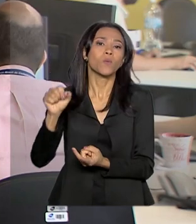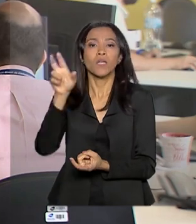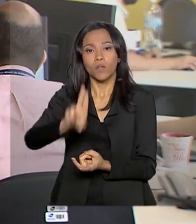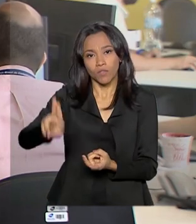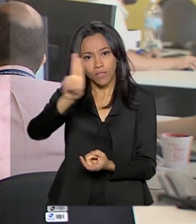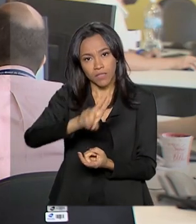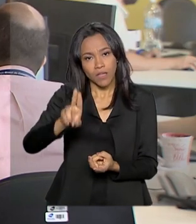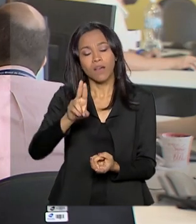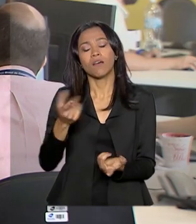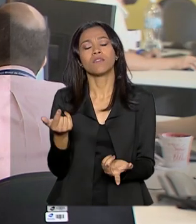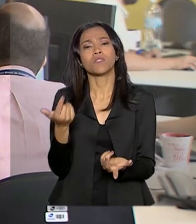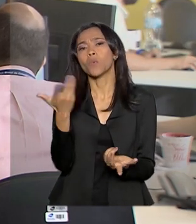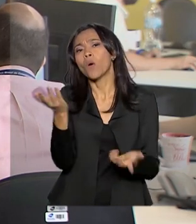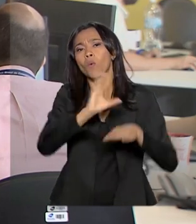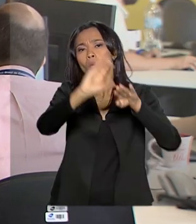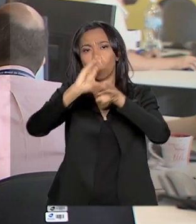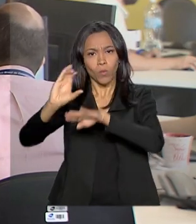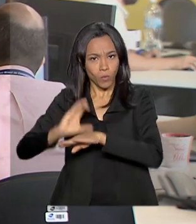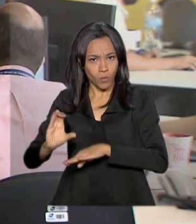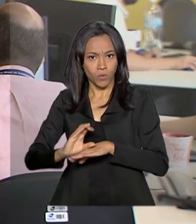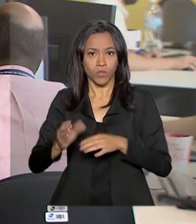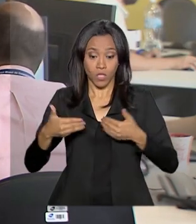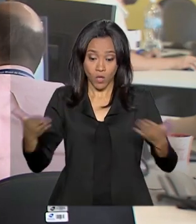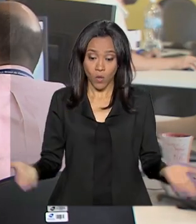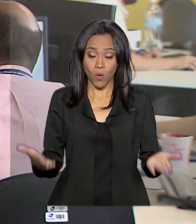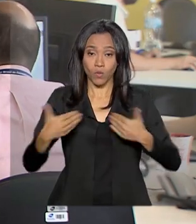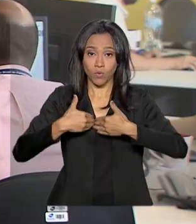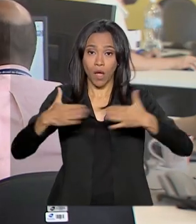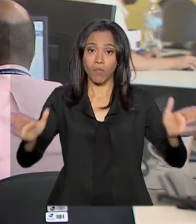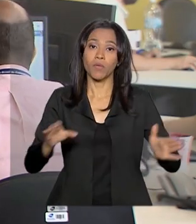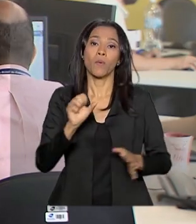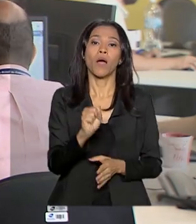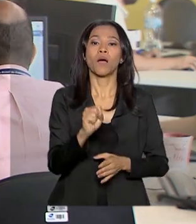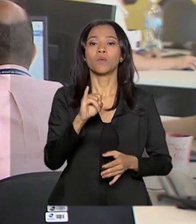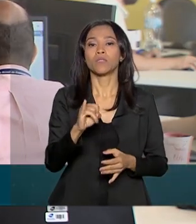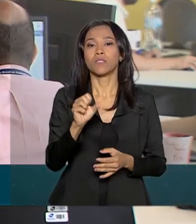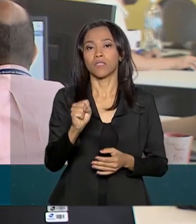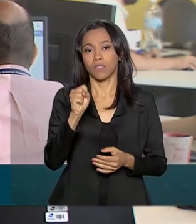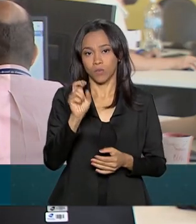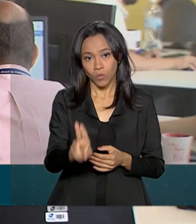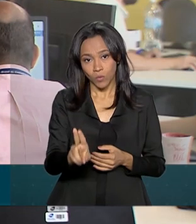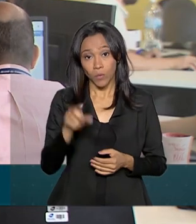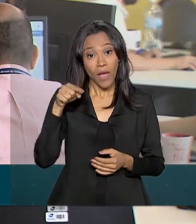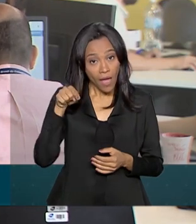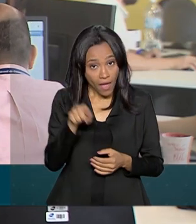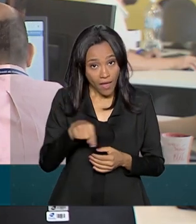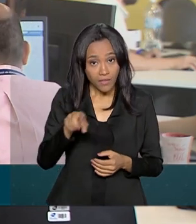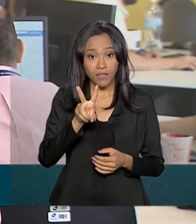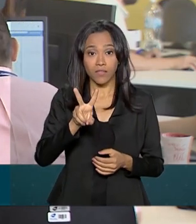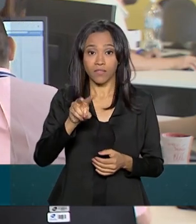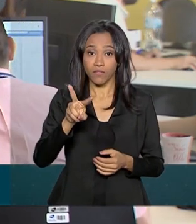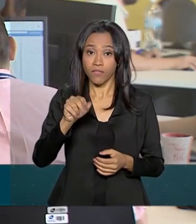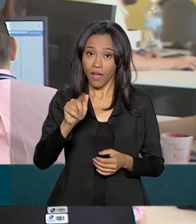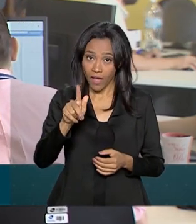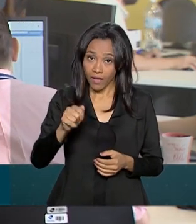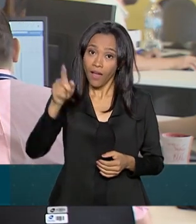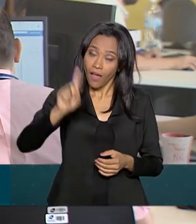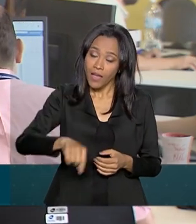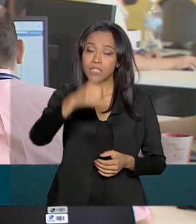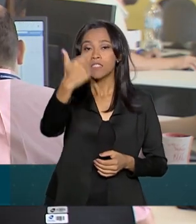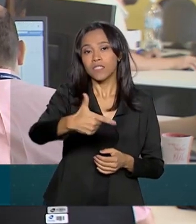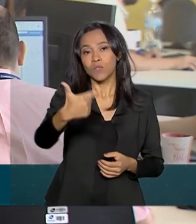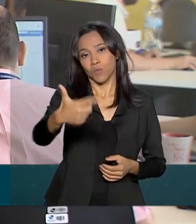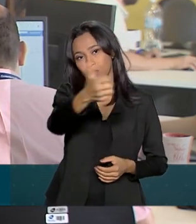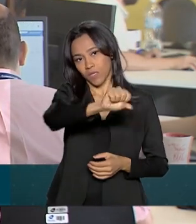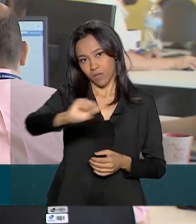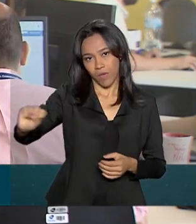para concorrer na rodada de junho do Sistema de Seleção Unificada, o Sisu. Essas vagas se referem ao segundo semestre de